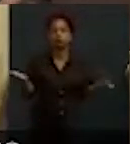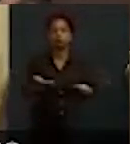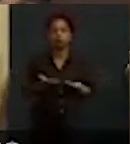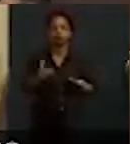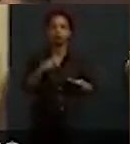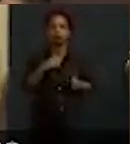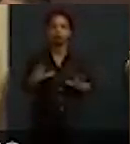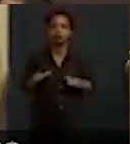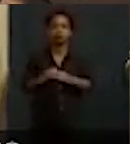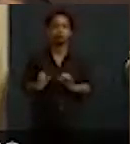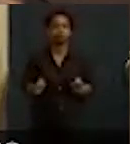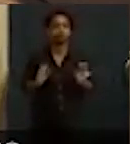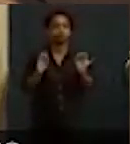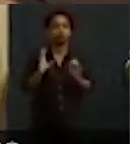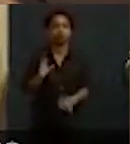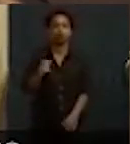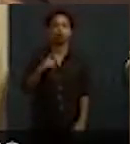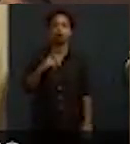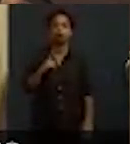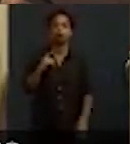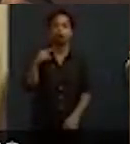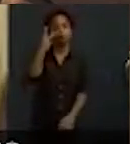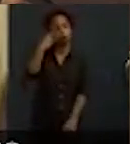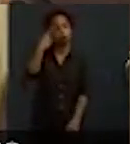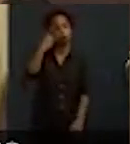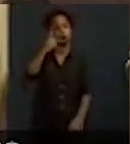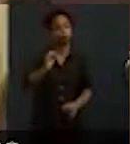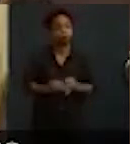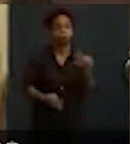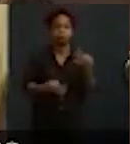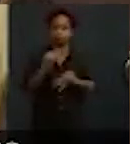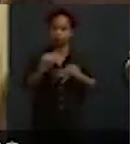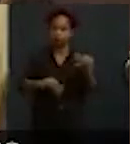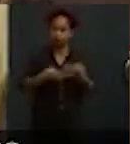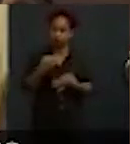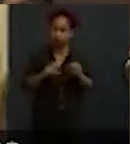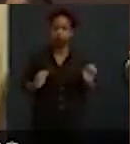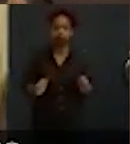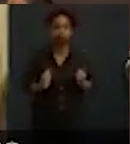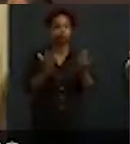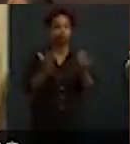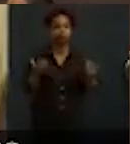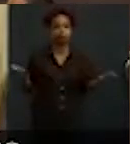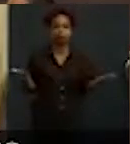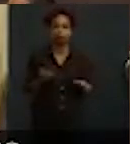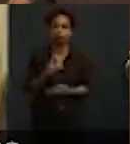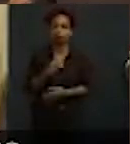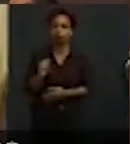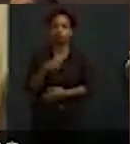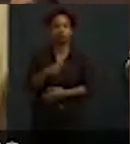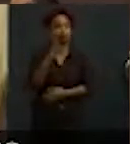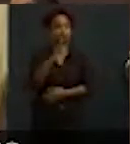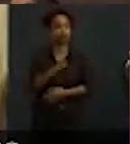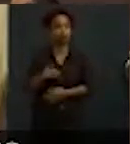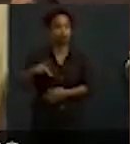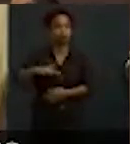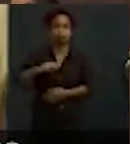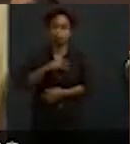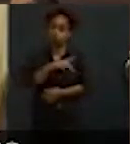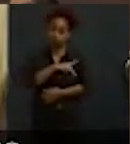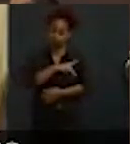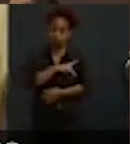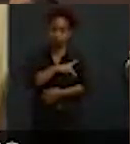do órgão especial do Colégio de Procuradores de Justiça, comemorativa do Dia Nacional do Ministério